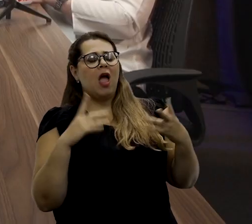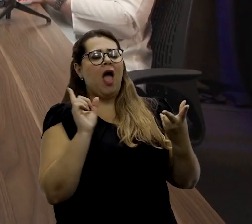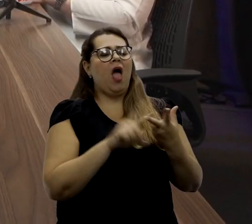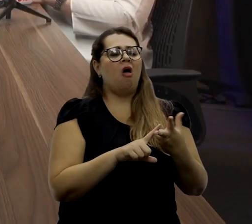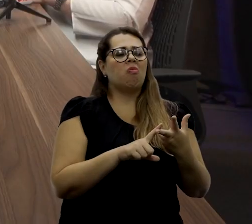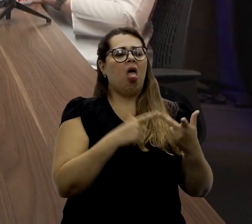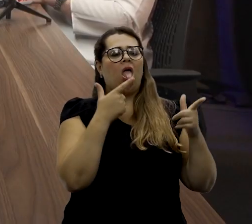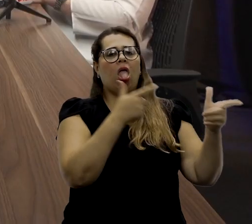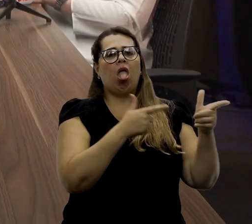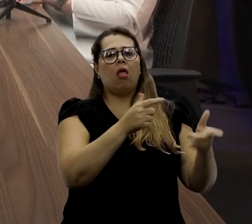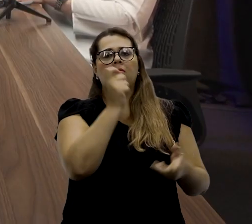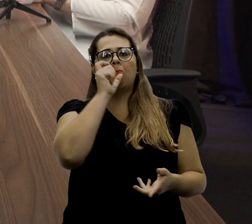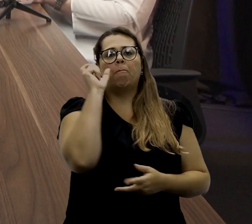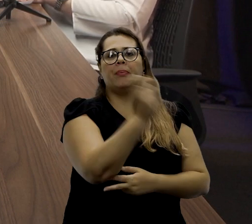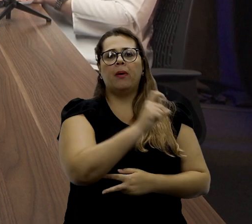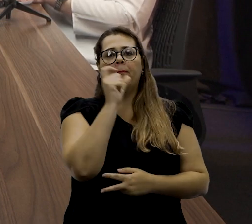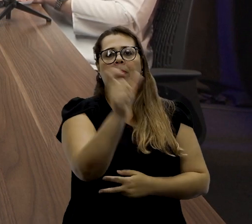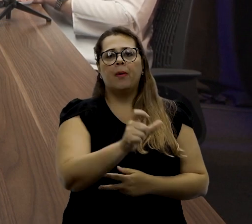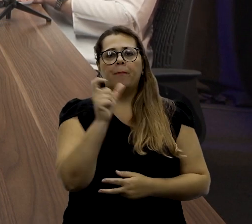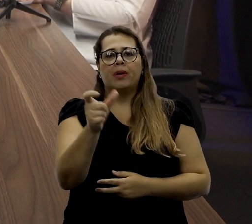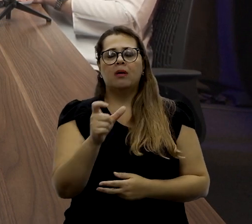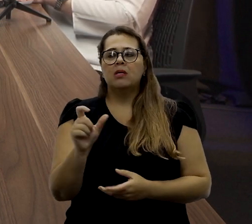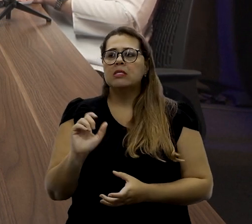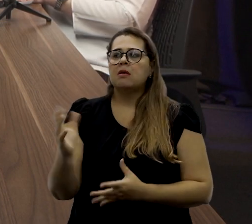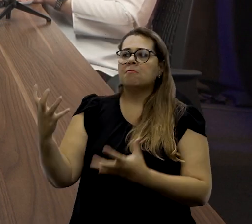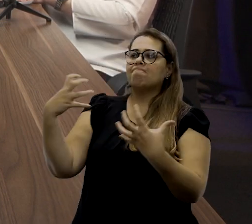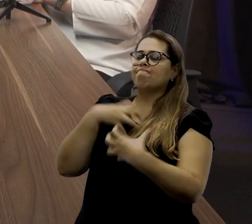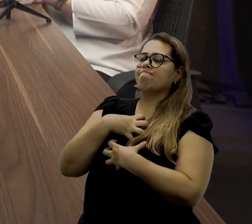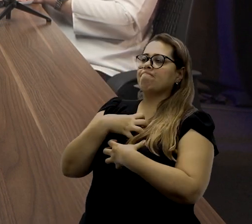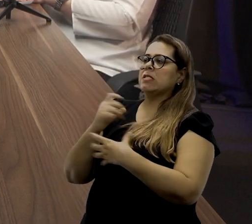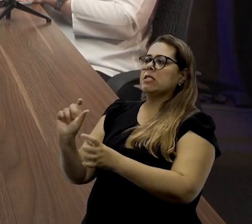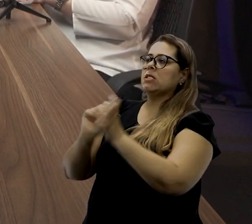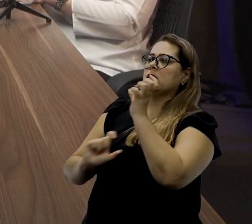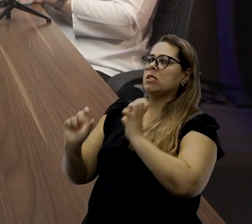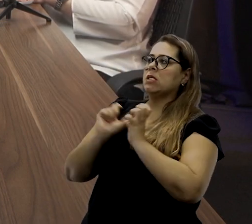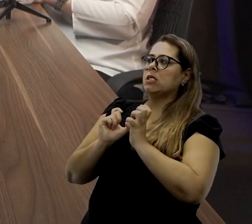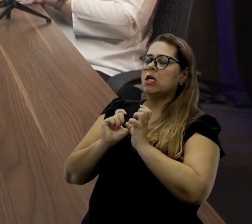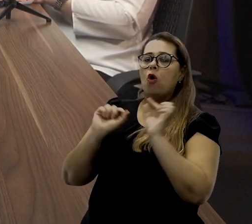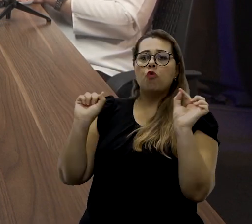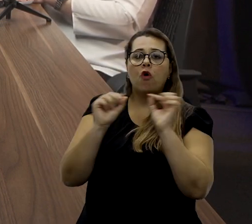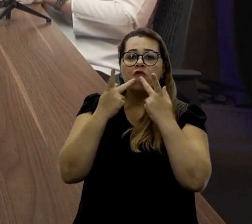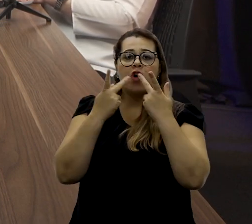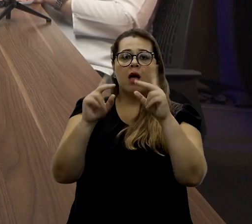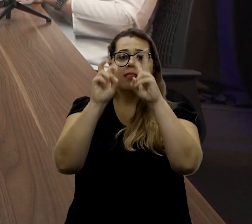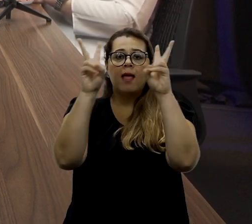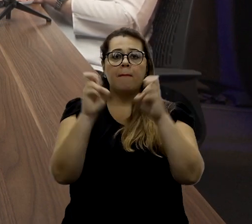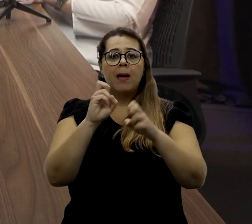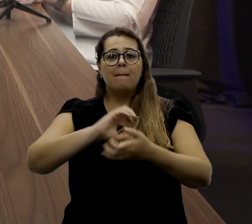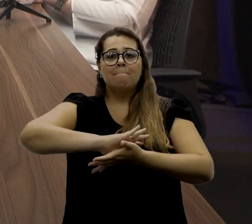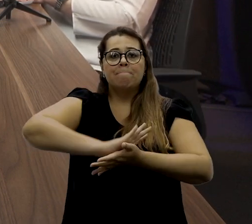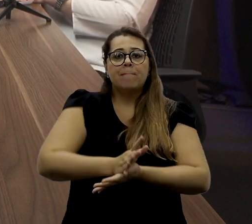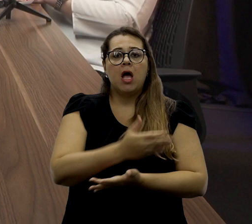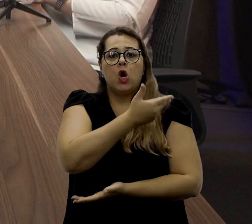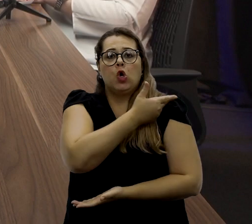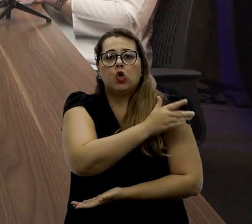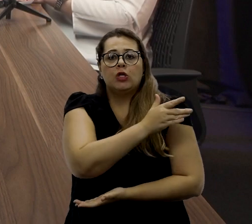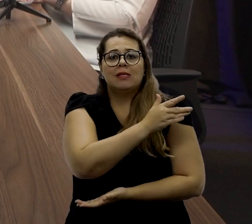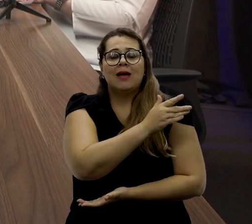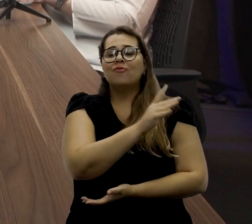pessoa? Então, é o que a gente estava falando, a questão do preconceito. Não é preconceito no sentido pejorativo, mas a